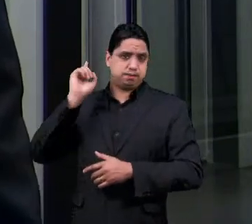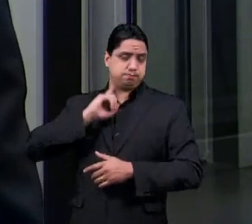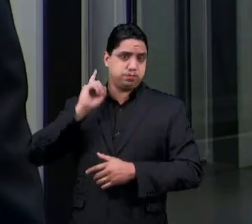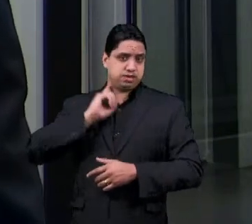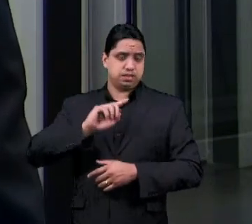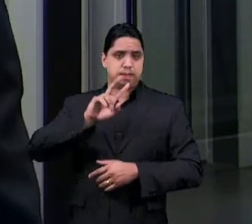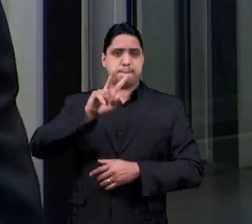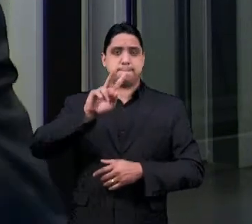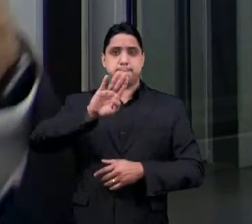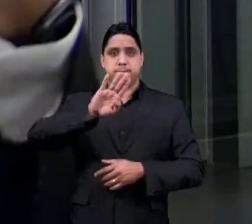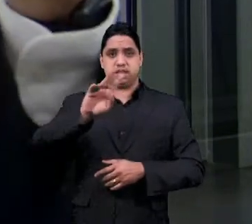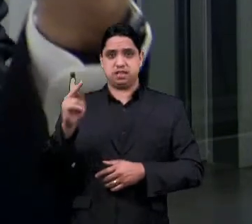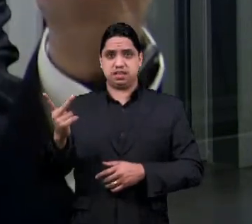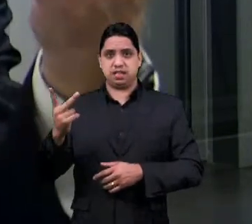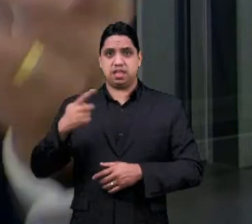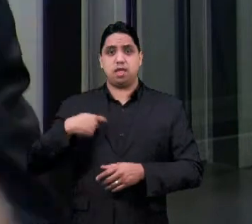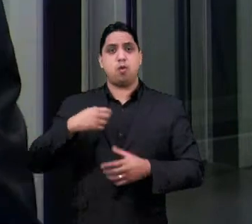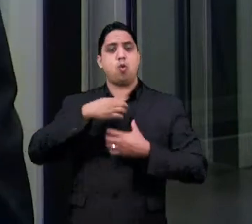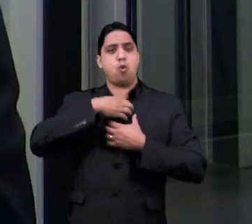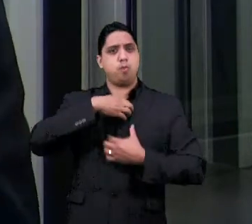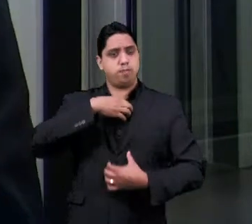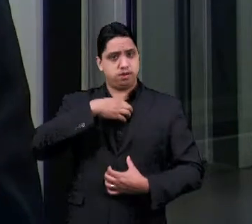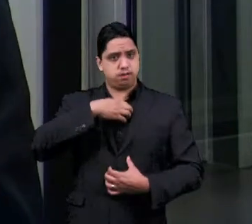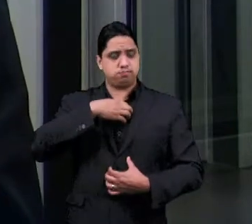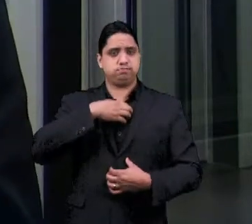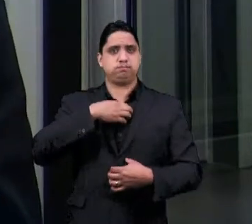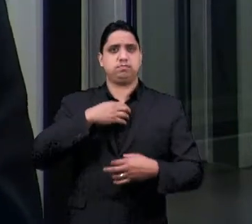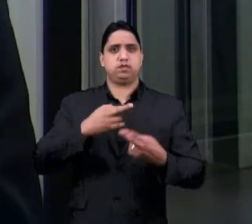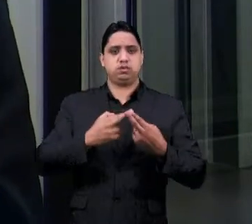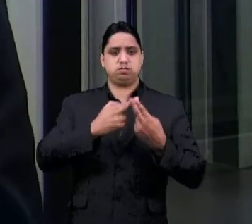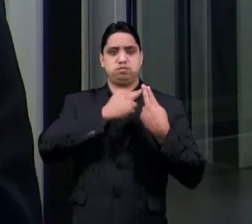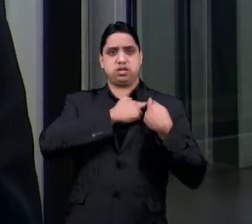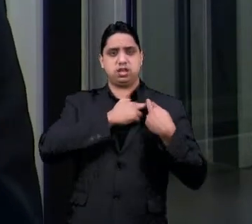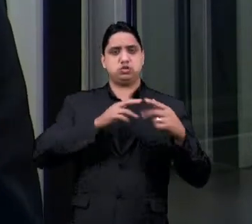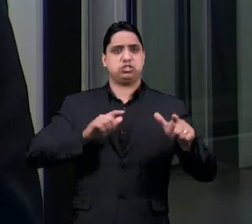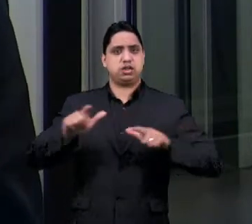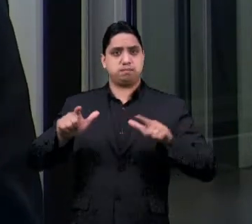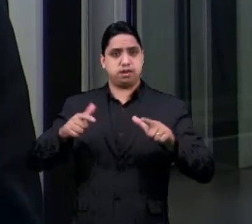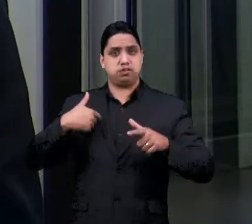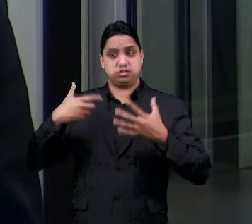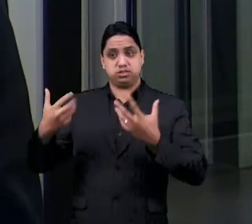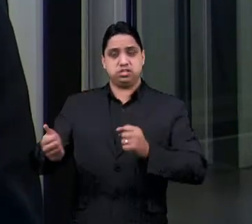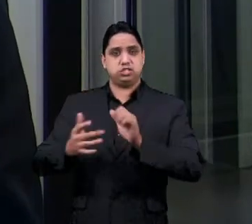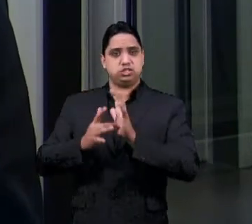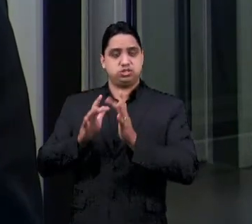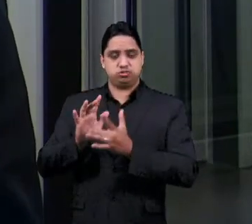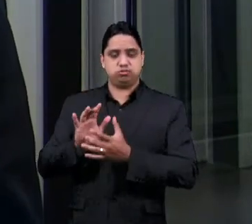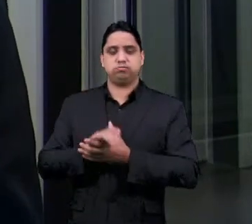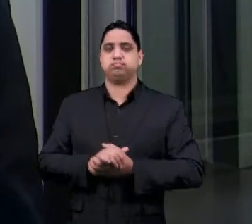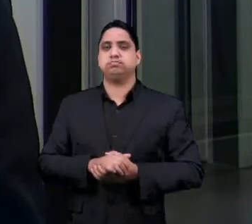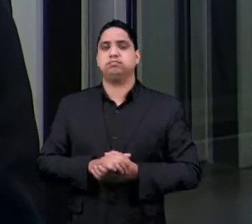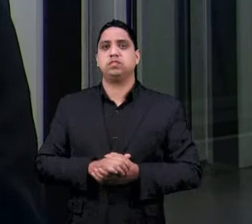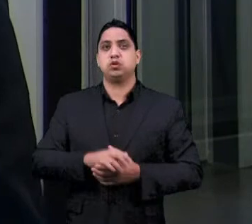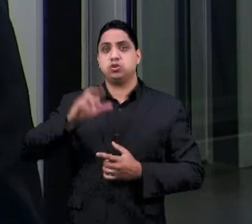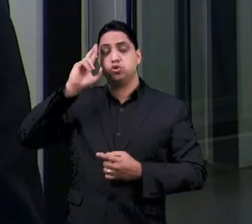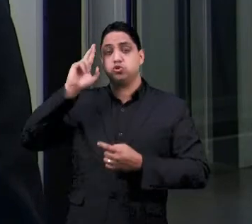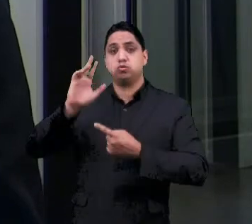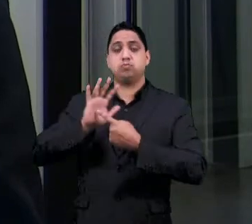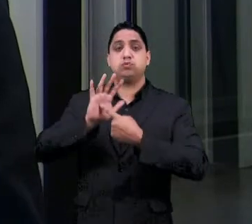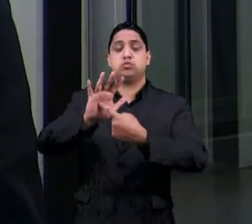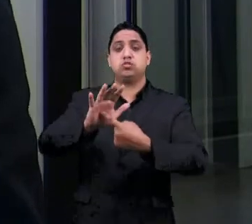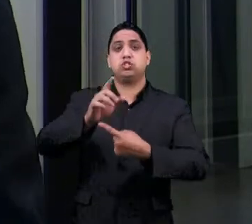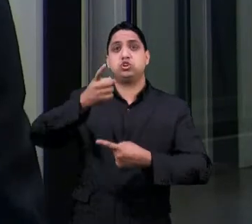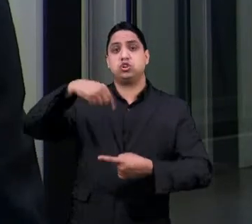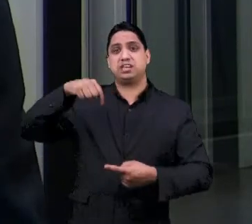eu era obreiro à frente exatamente desse trabalho, onde eu me converti. E o Senhor mostrou para nós irmos